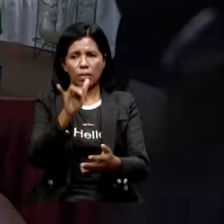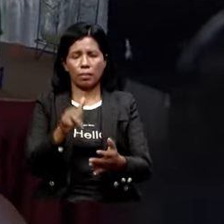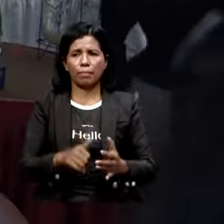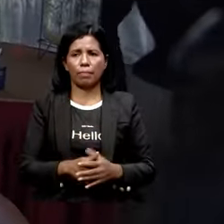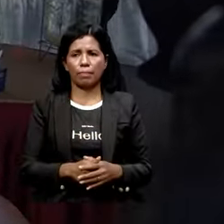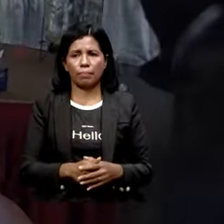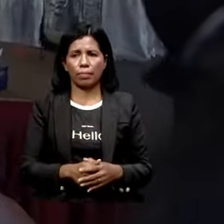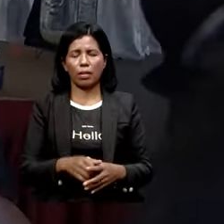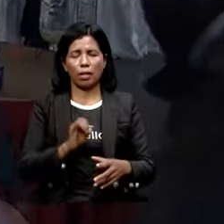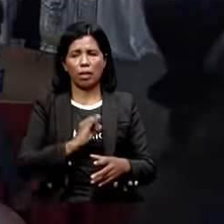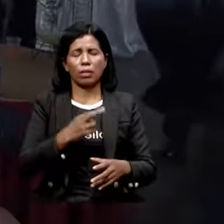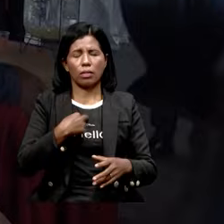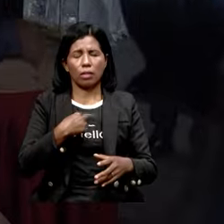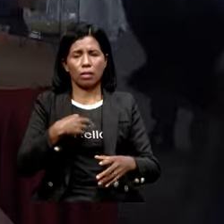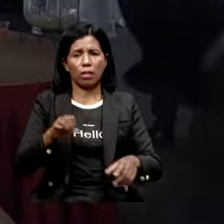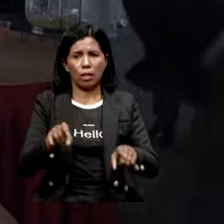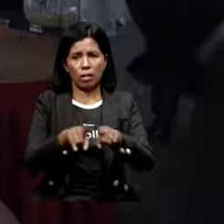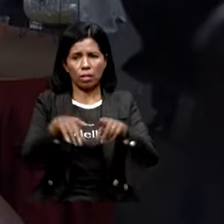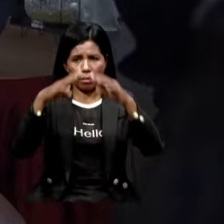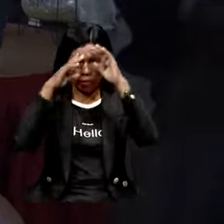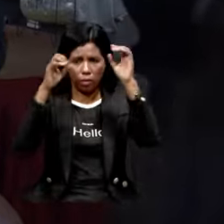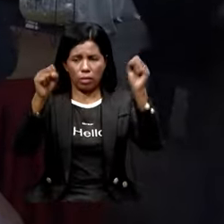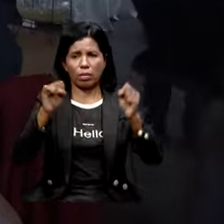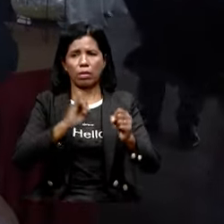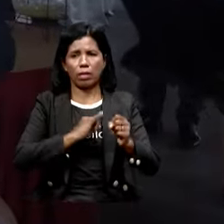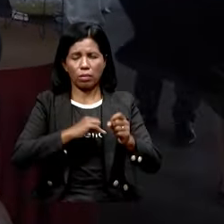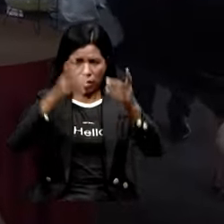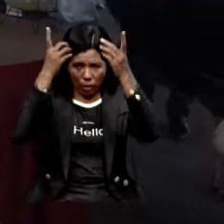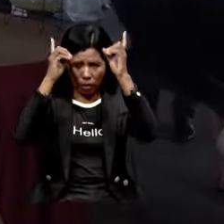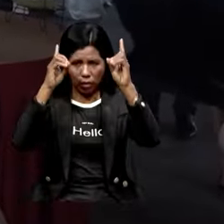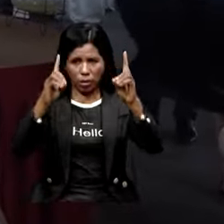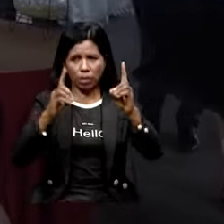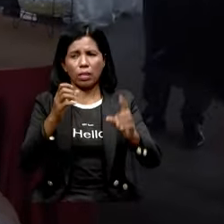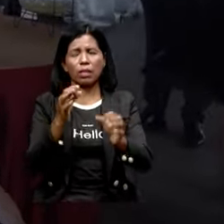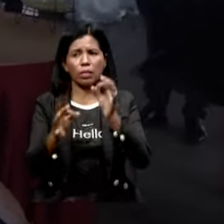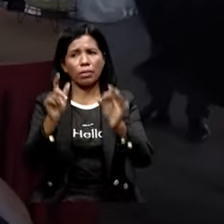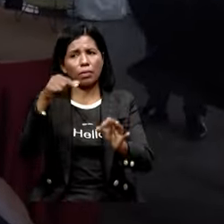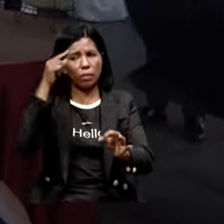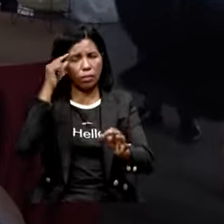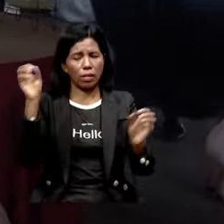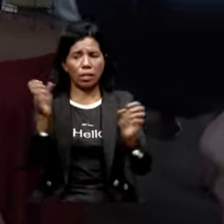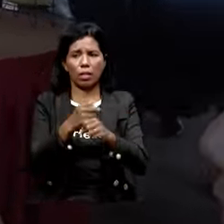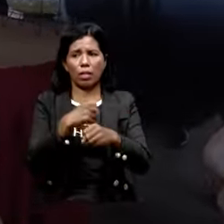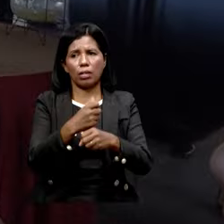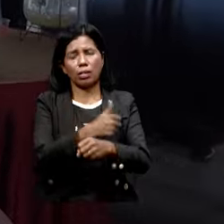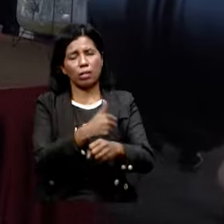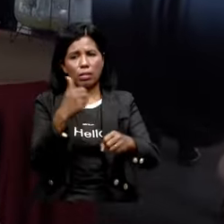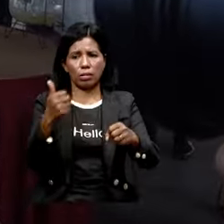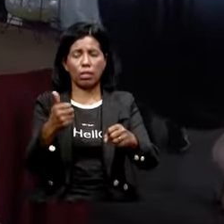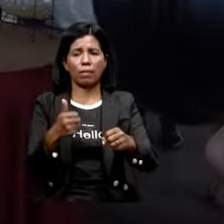concordo. E ao raça que a presidência, há uma decisão, mas né, se o governo lá alva truma em termos